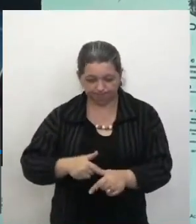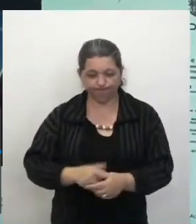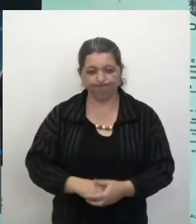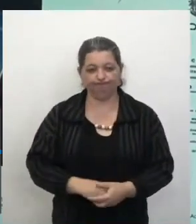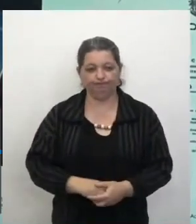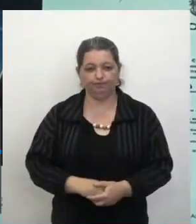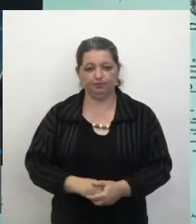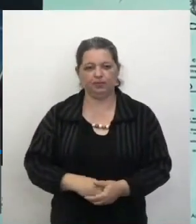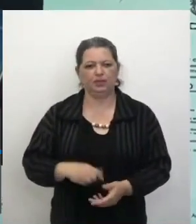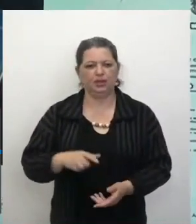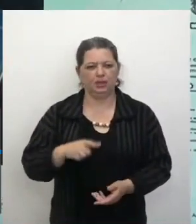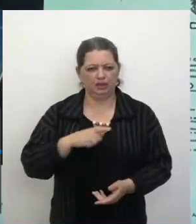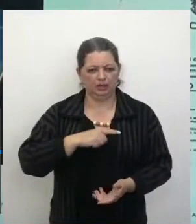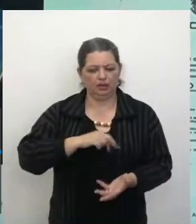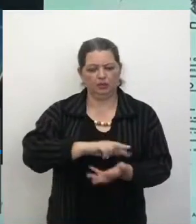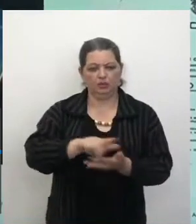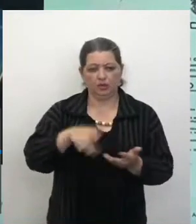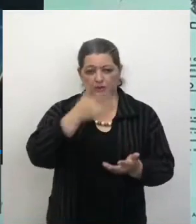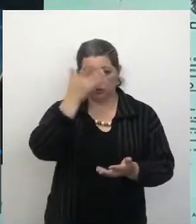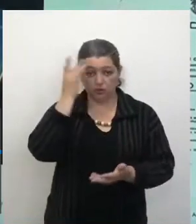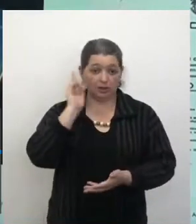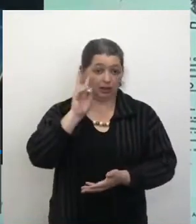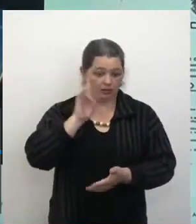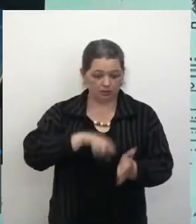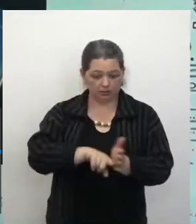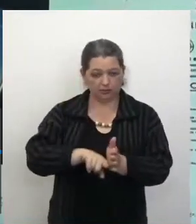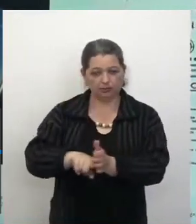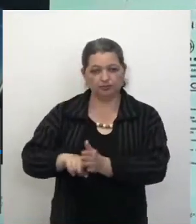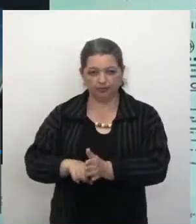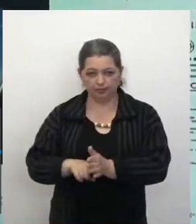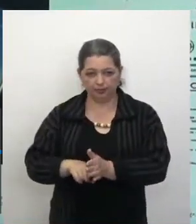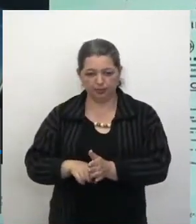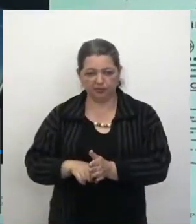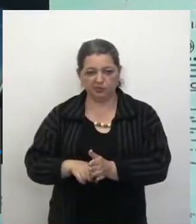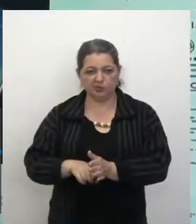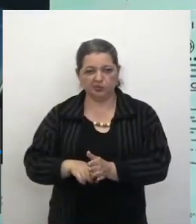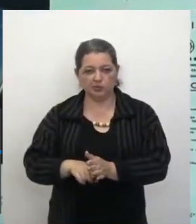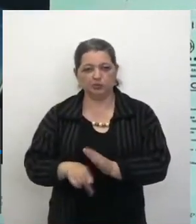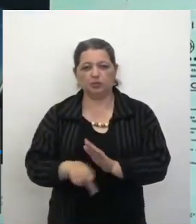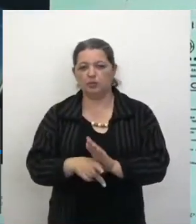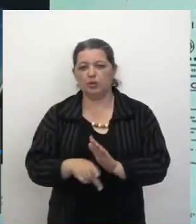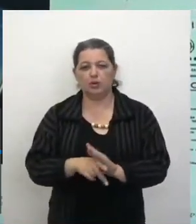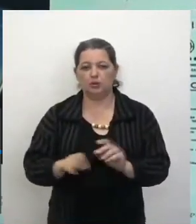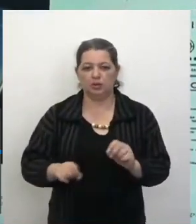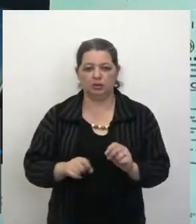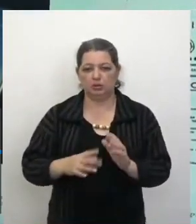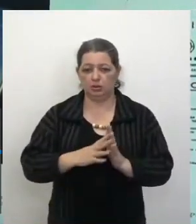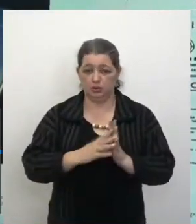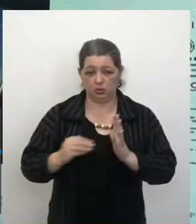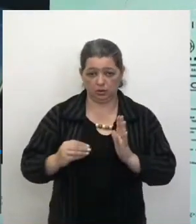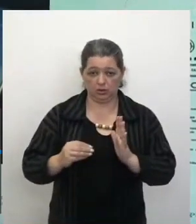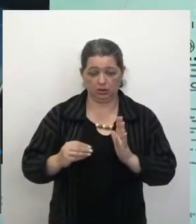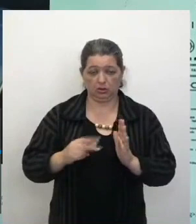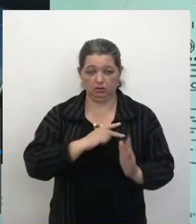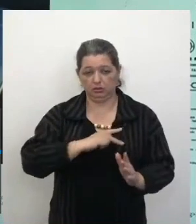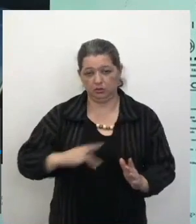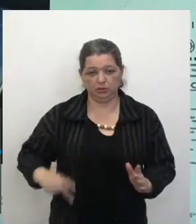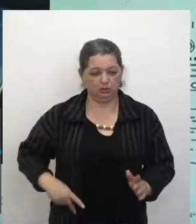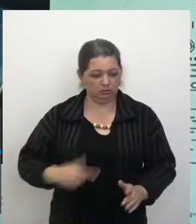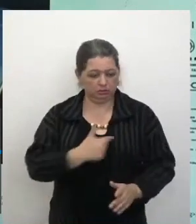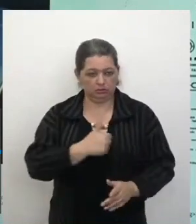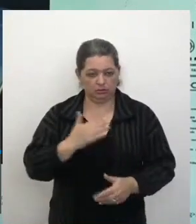que trabalham com a tese de que muitas das criações do modelo varguista de